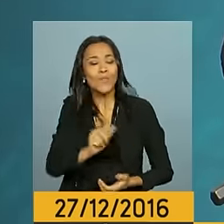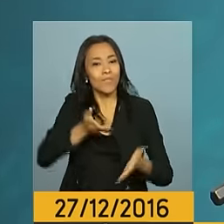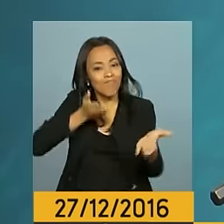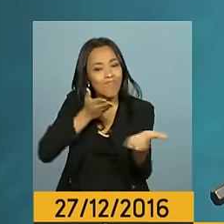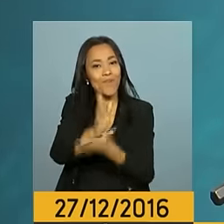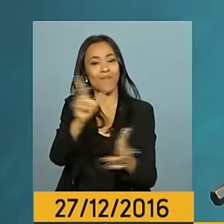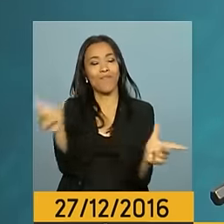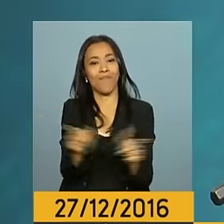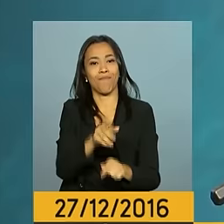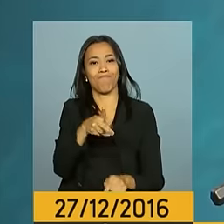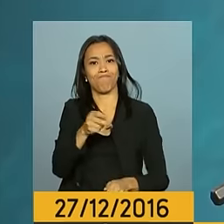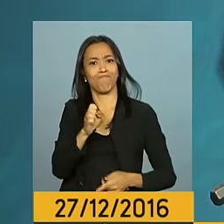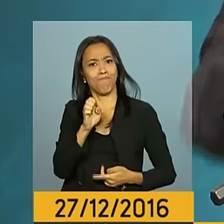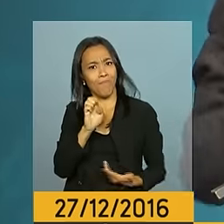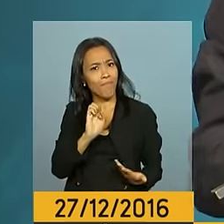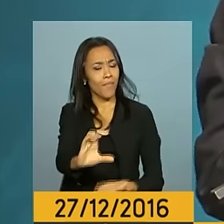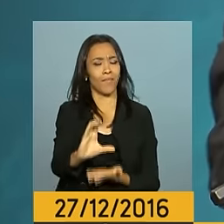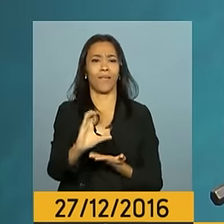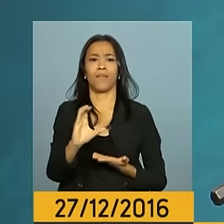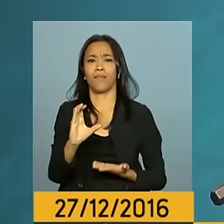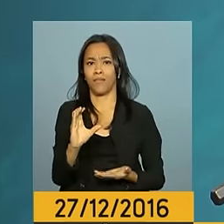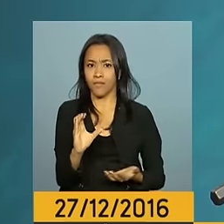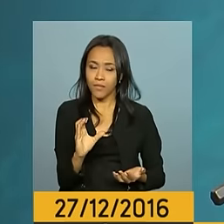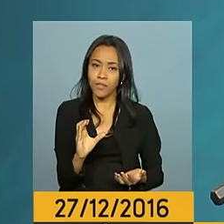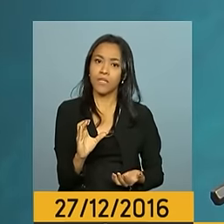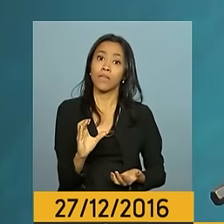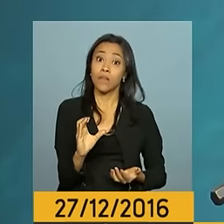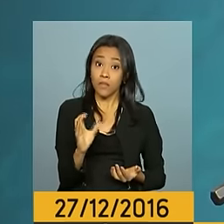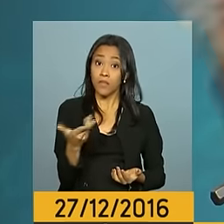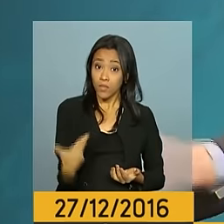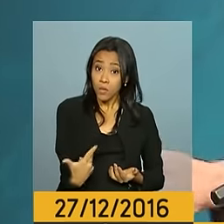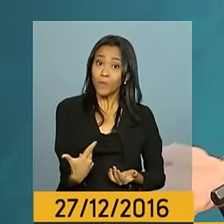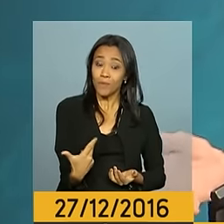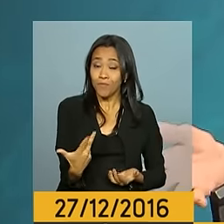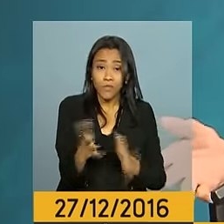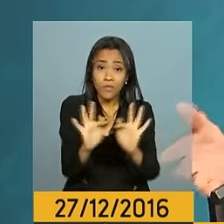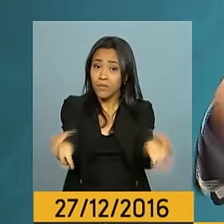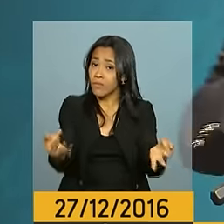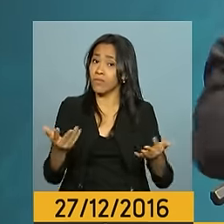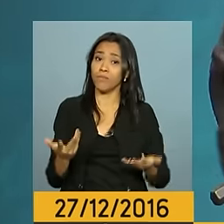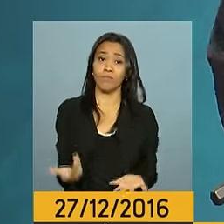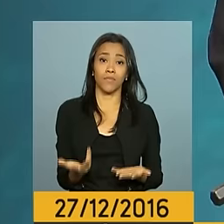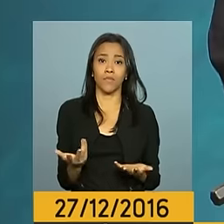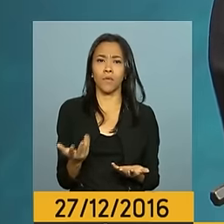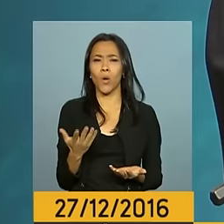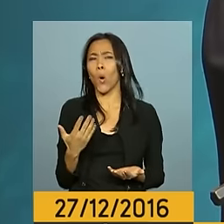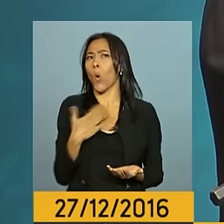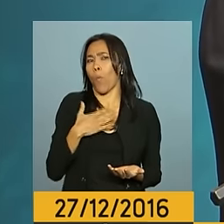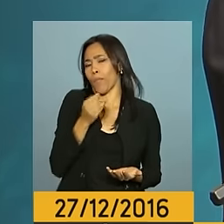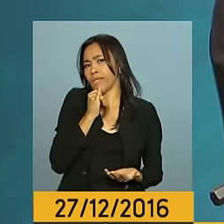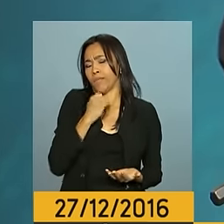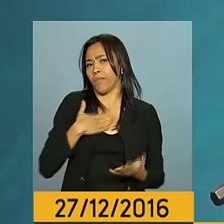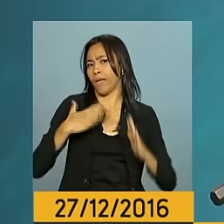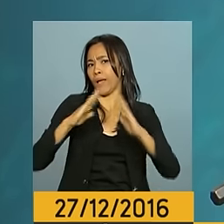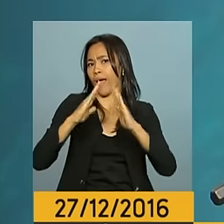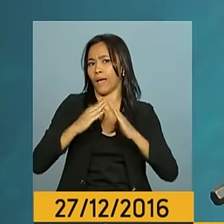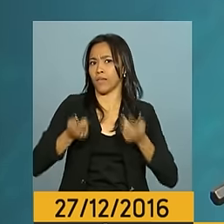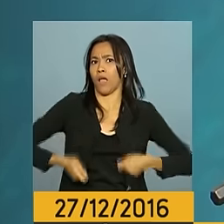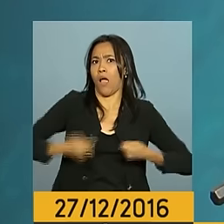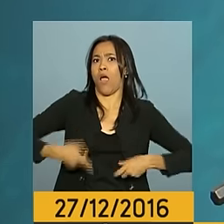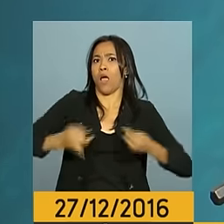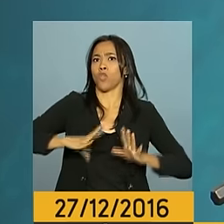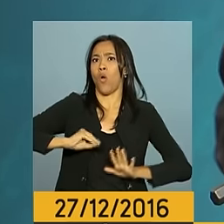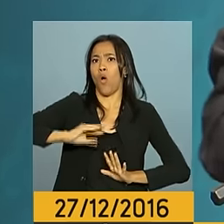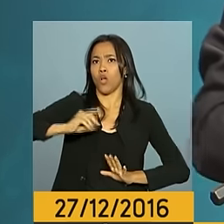constitucional diante de uma concepção também eh singela como é que na min minha casa eu vou gastar